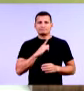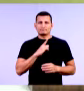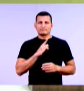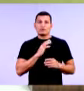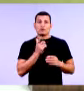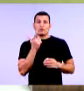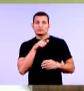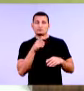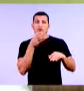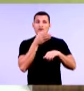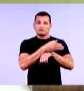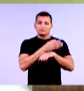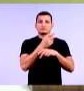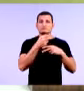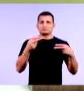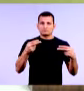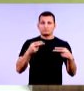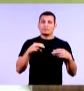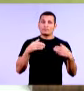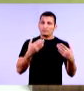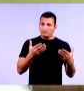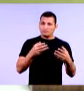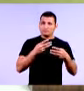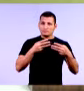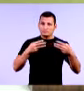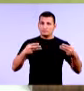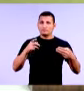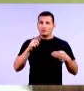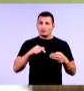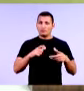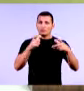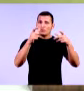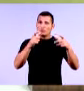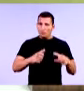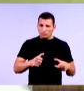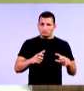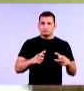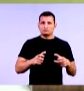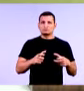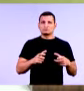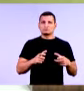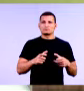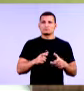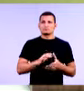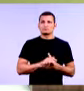esse serviço. Então, a noção de rede, ela se localiza nesse sentido. Ou seja,